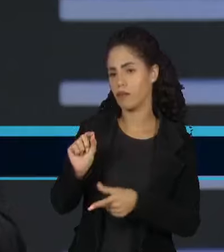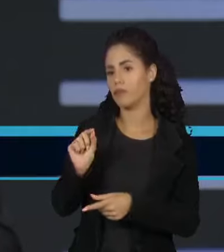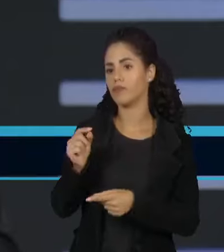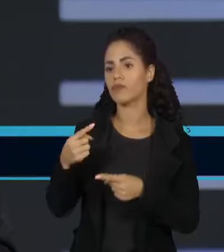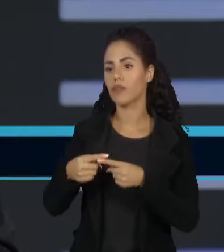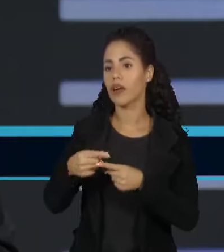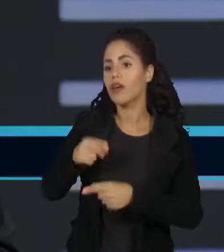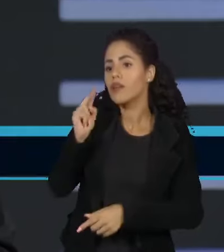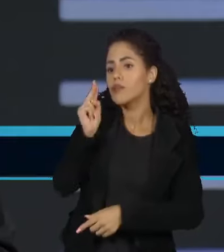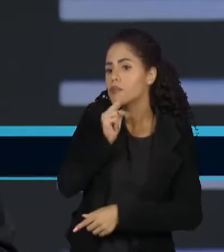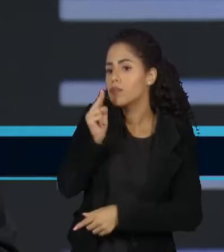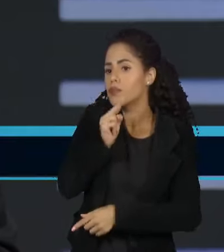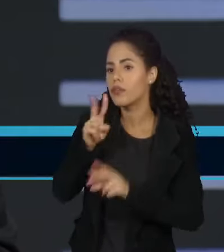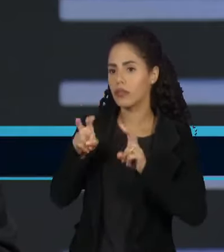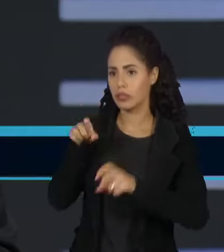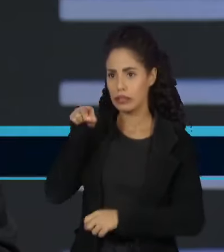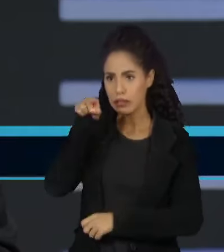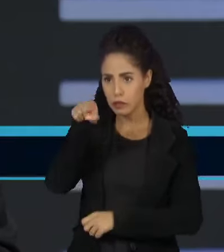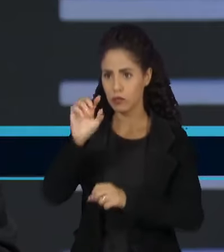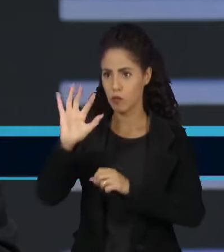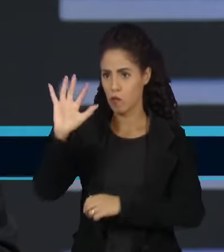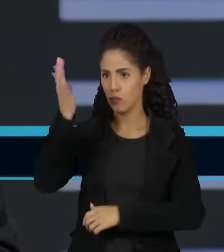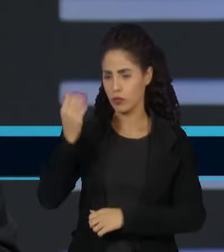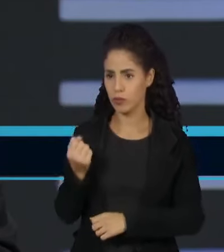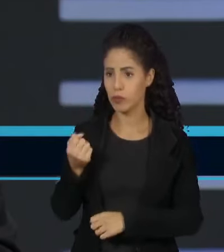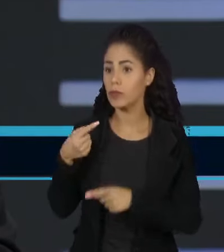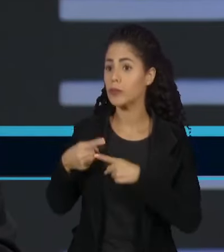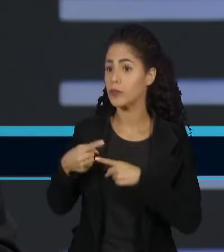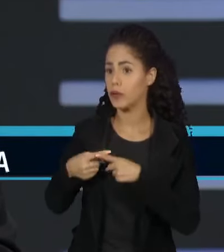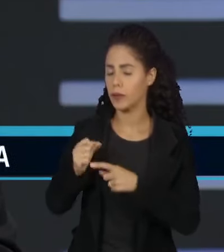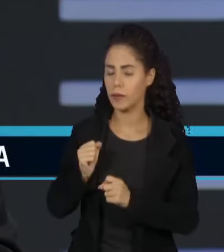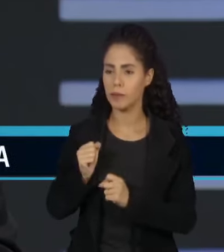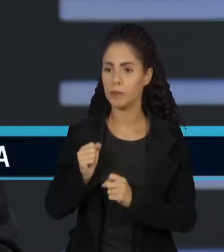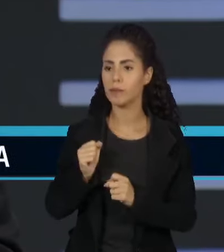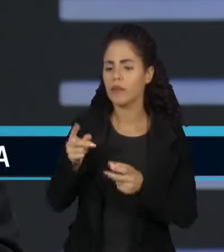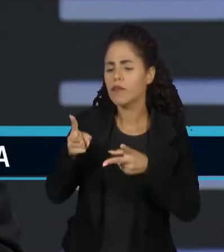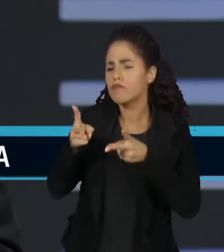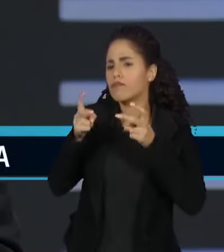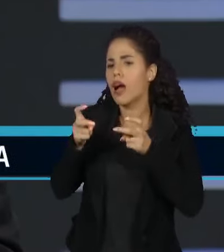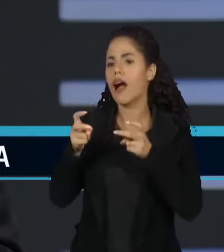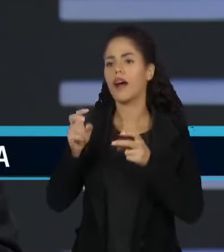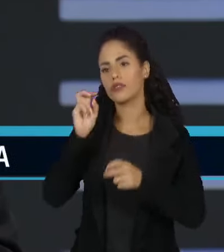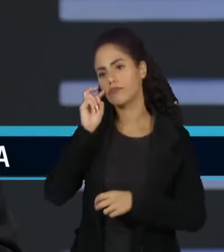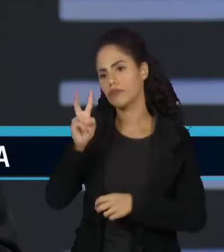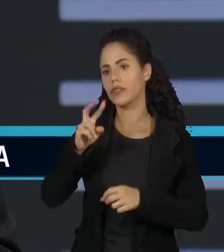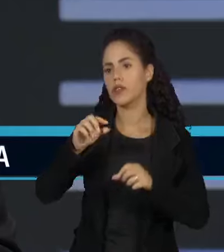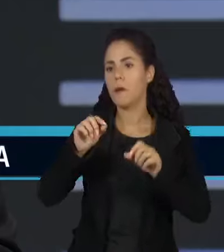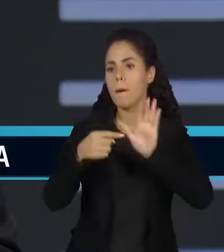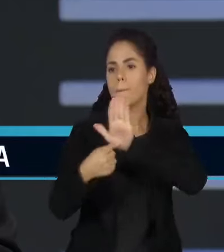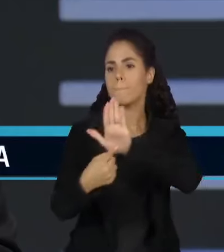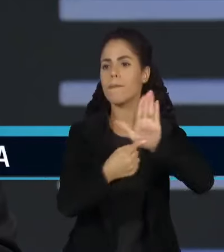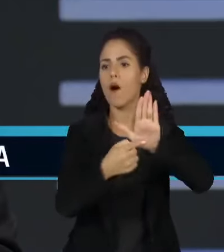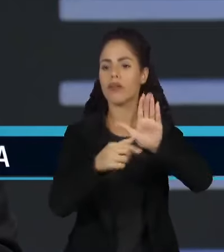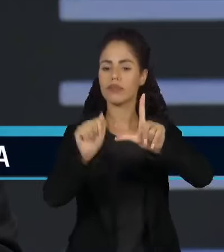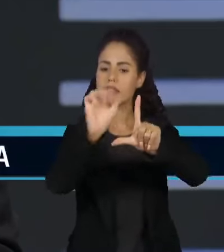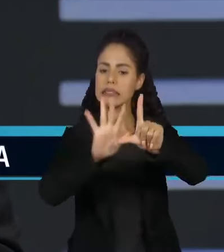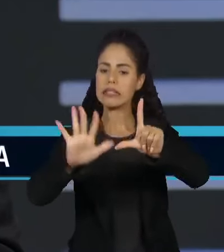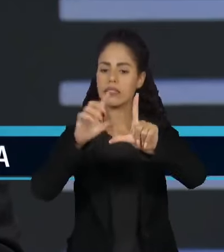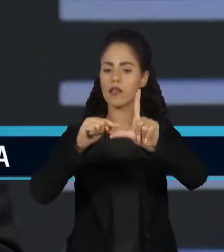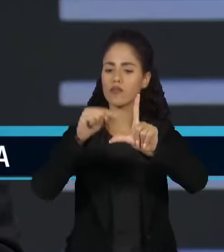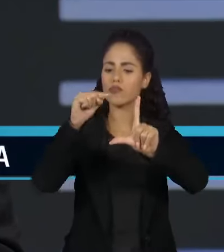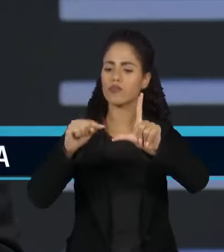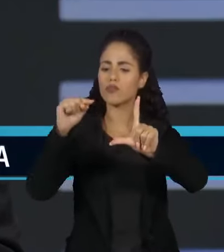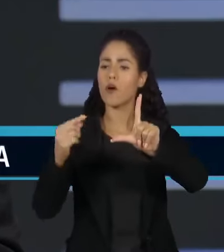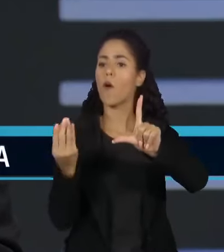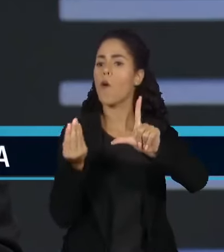questão emergencial dessas catástrofes, né? É, o que a gente tem visto, e aí você tem gráficos mostrando isso, e não só no Brasil, você tem gráfico